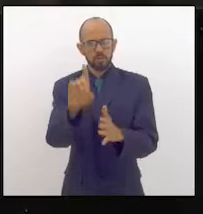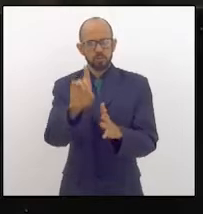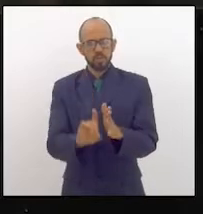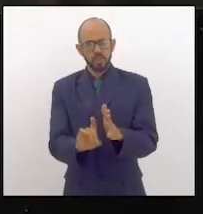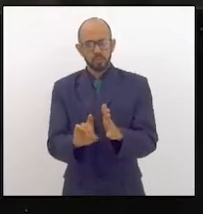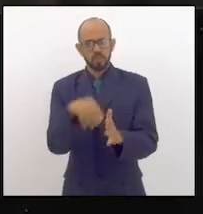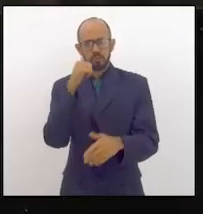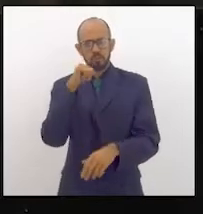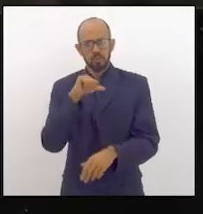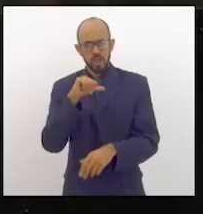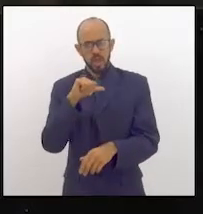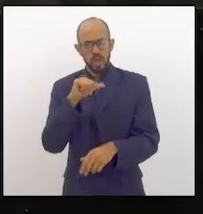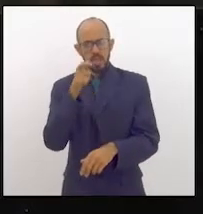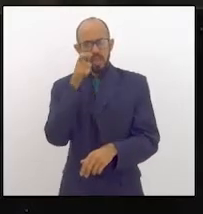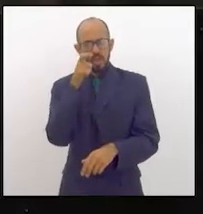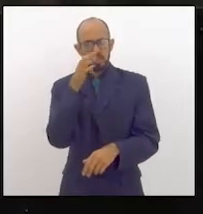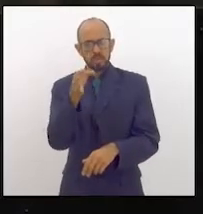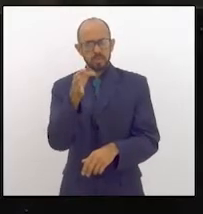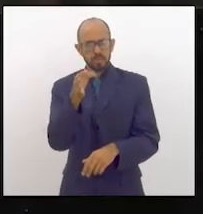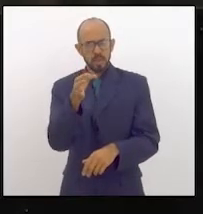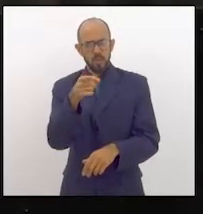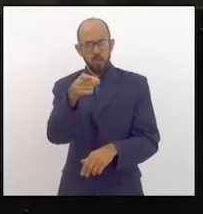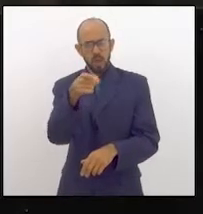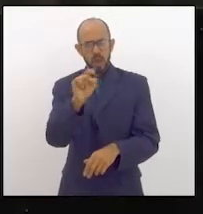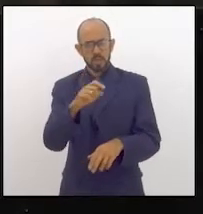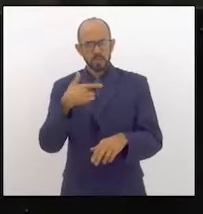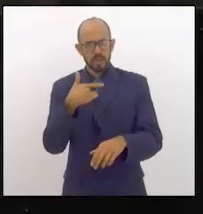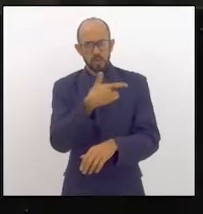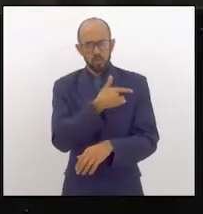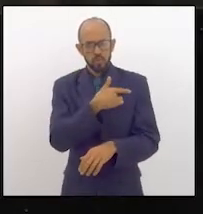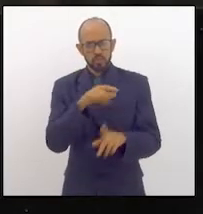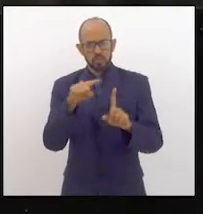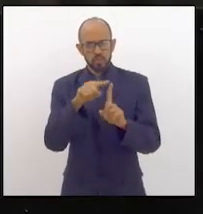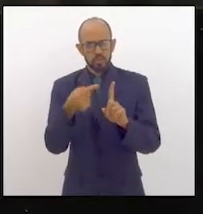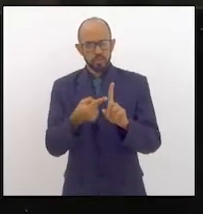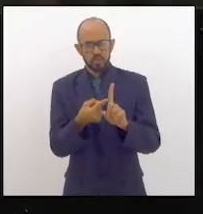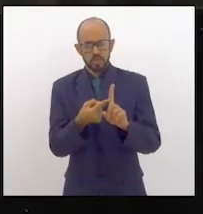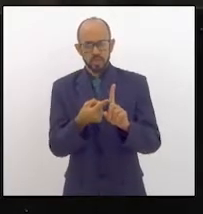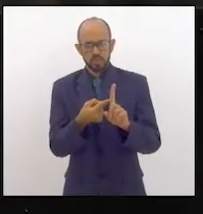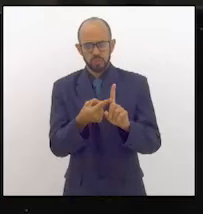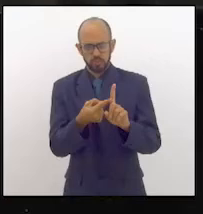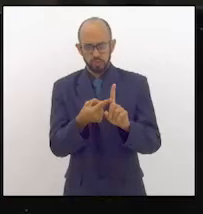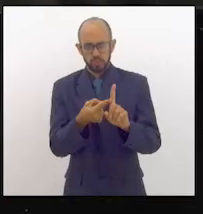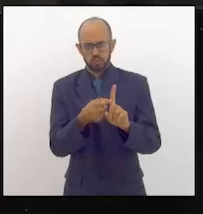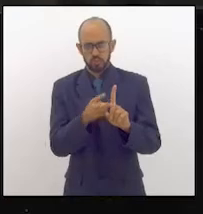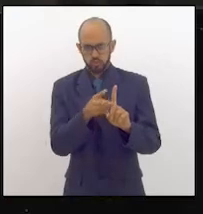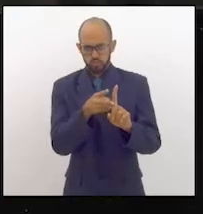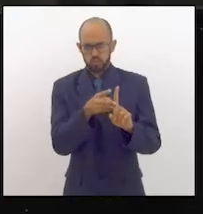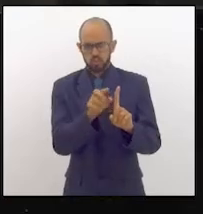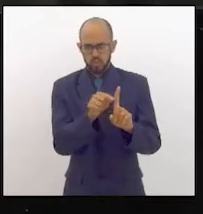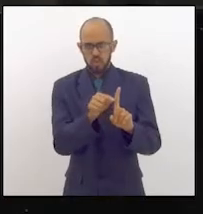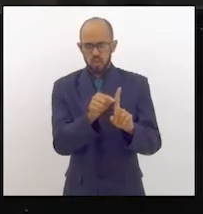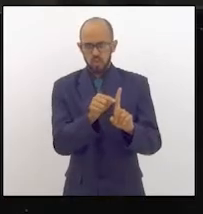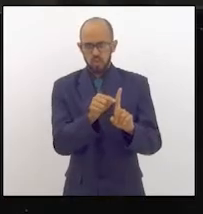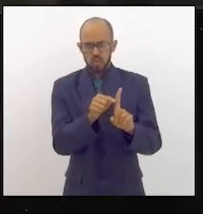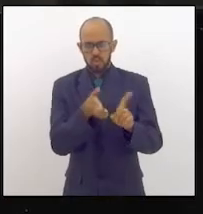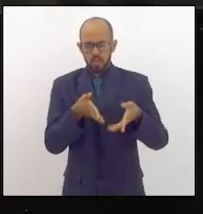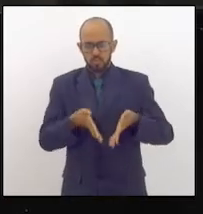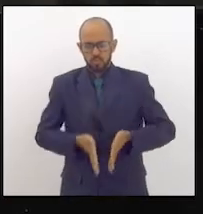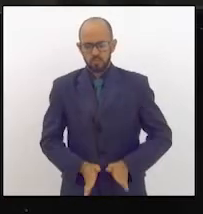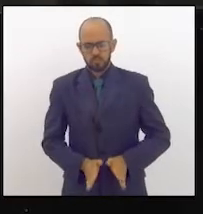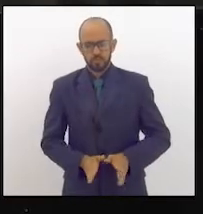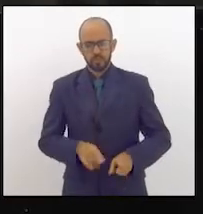mulher na atenção à saúde da gestante da parturiente e da